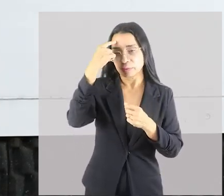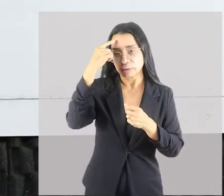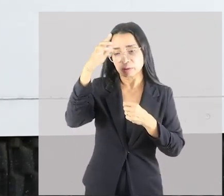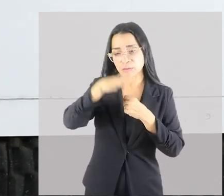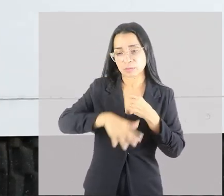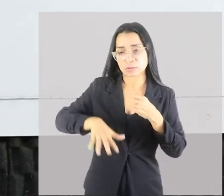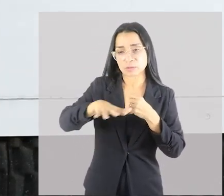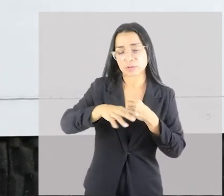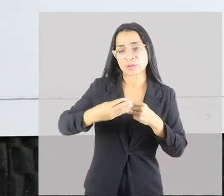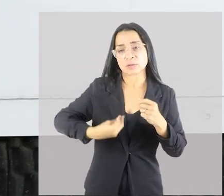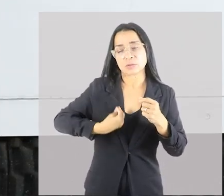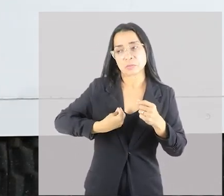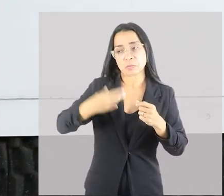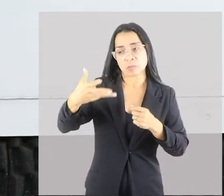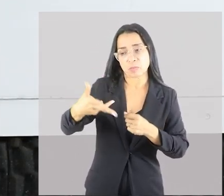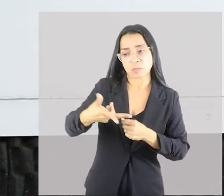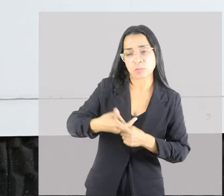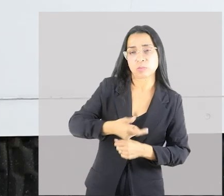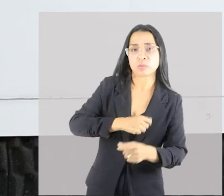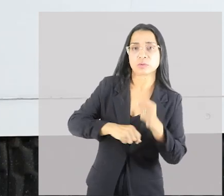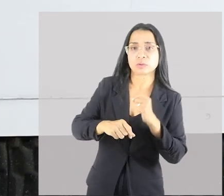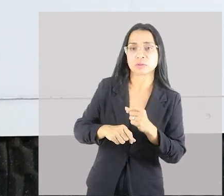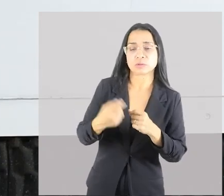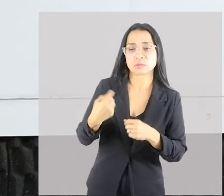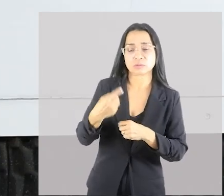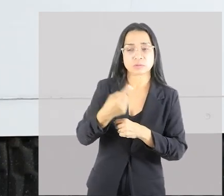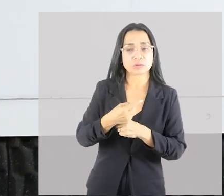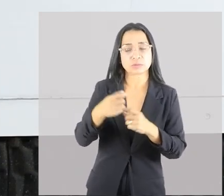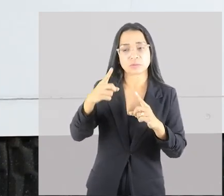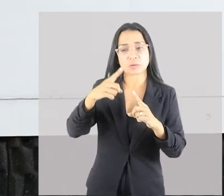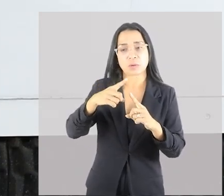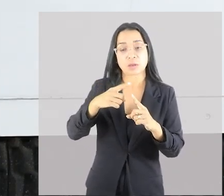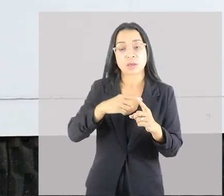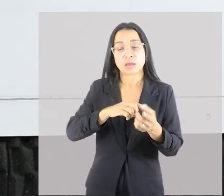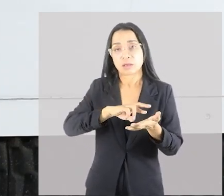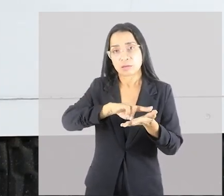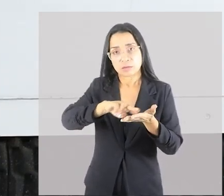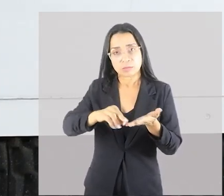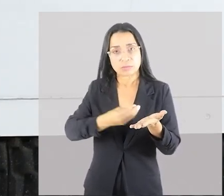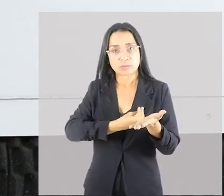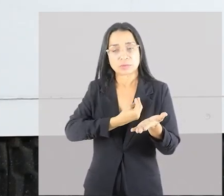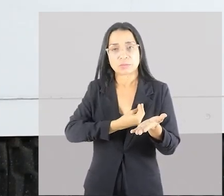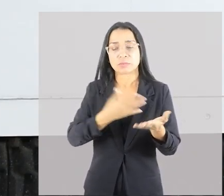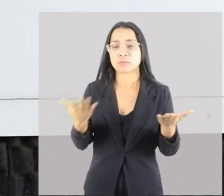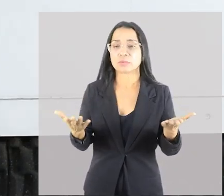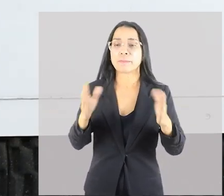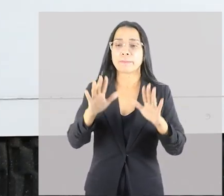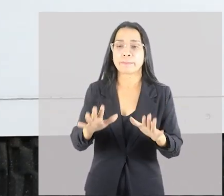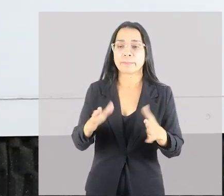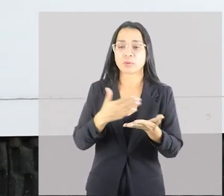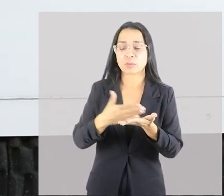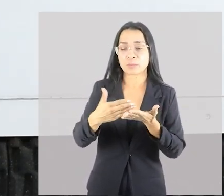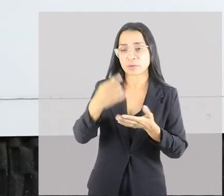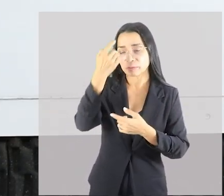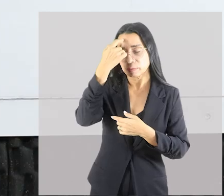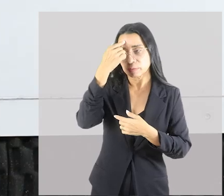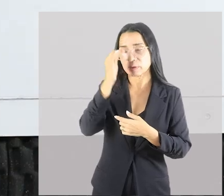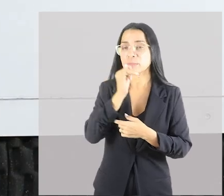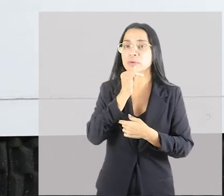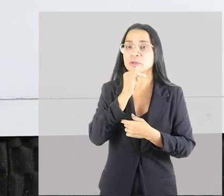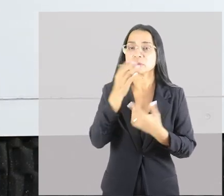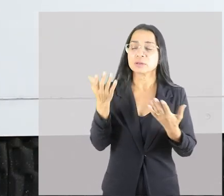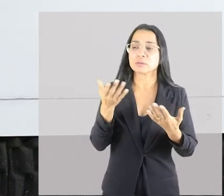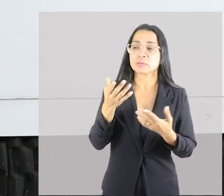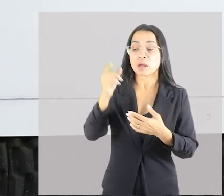de melhorar a vida dos indivíduos, não somente da nossa espécie, como eu já falei, né? Mas quando a gente começa a pensar que, por exemplo,